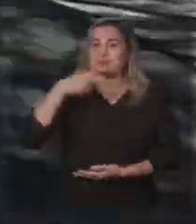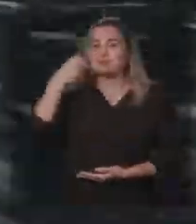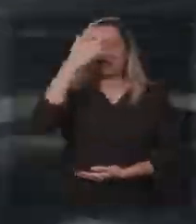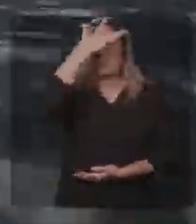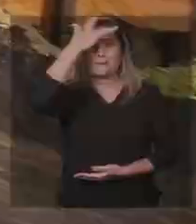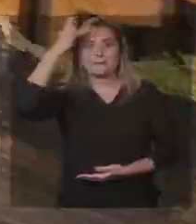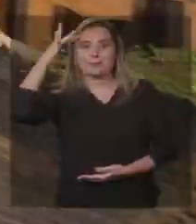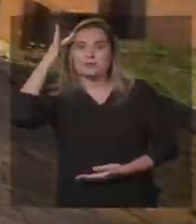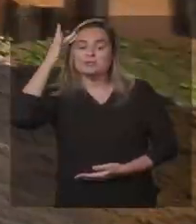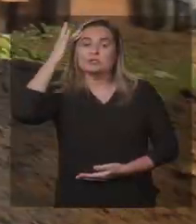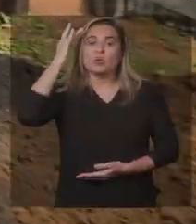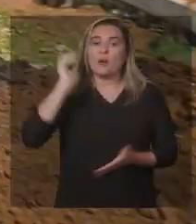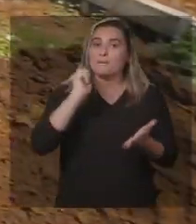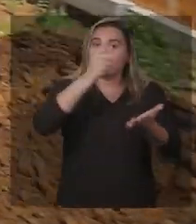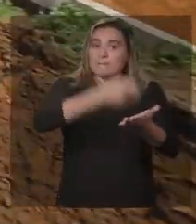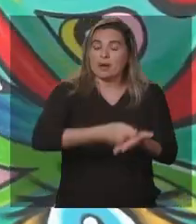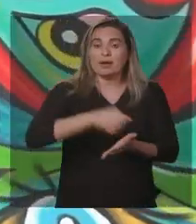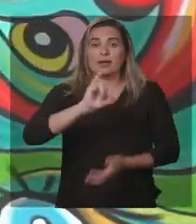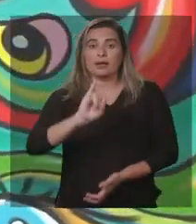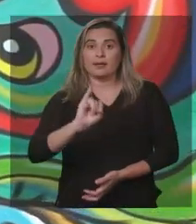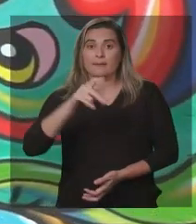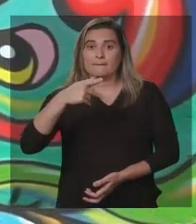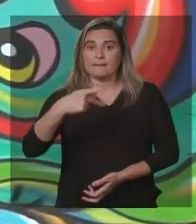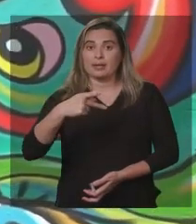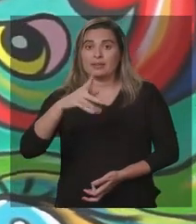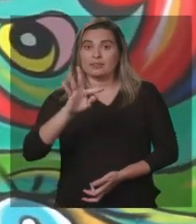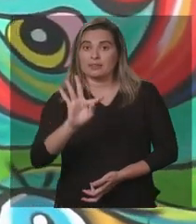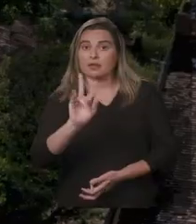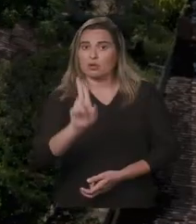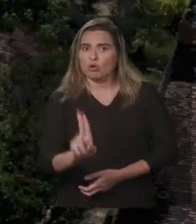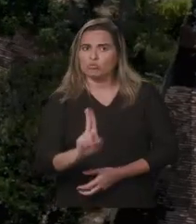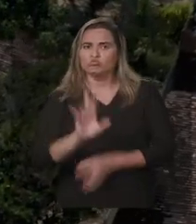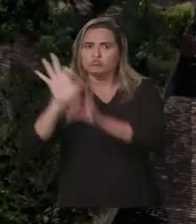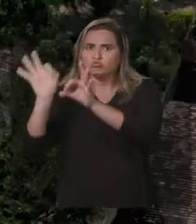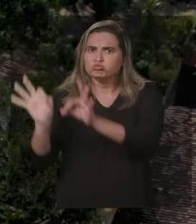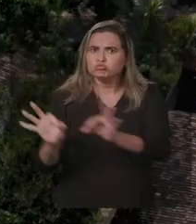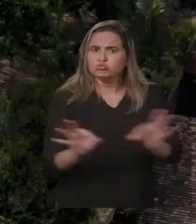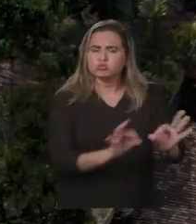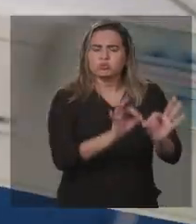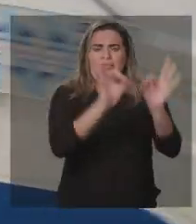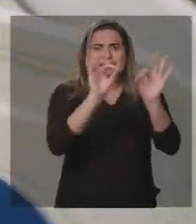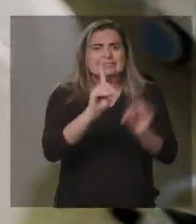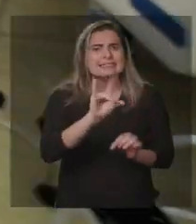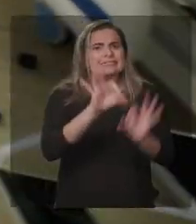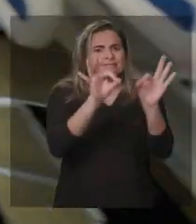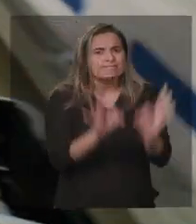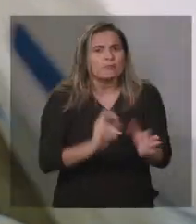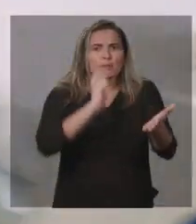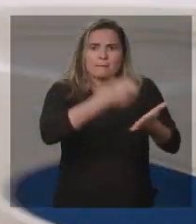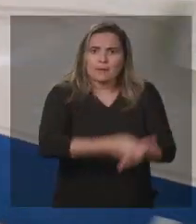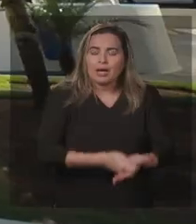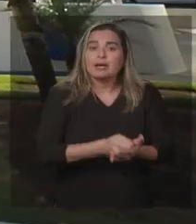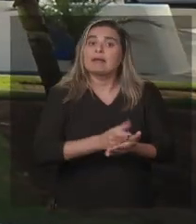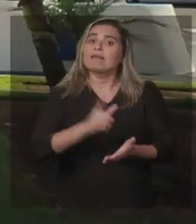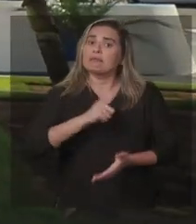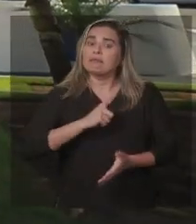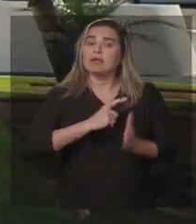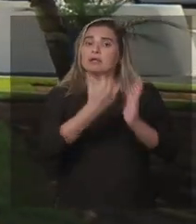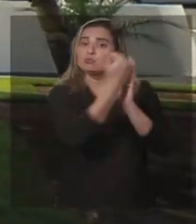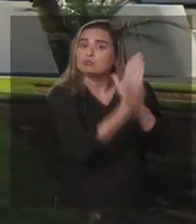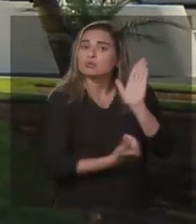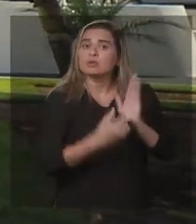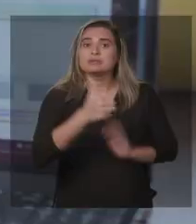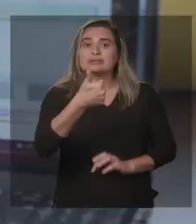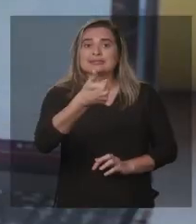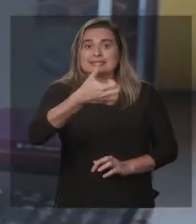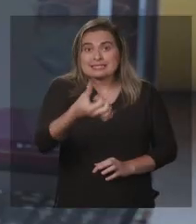Em Natal, aquele que está em dia com o IPTU faz parte do programa Bom Pagador e tem desconto de 16% para o pagamento da cota única até 20